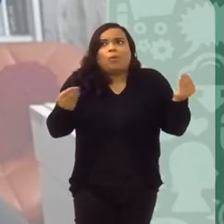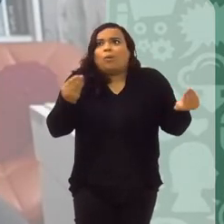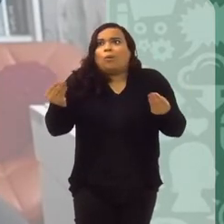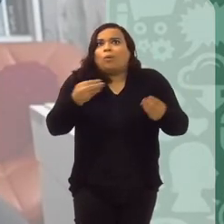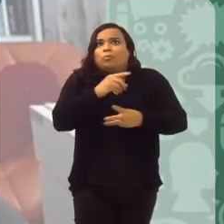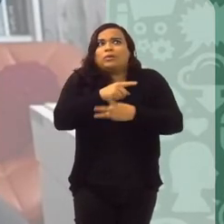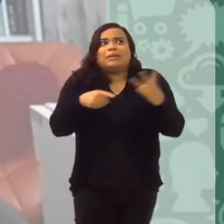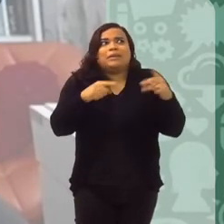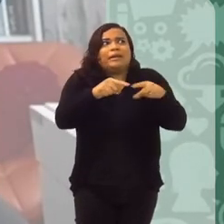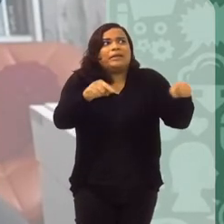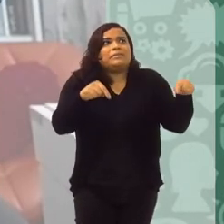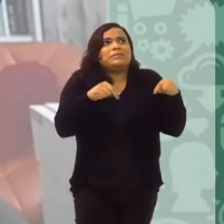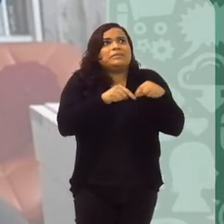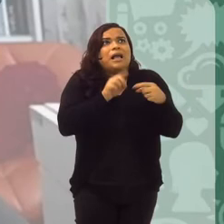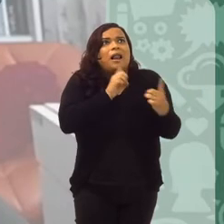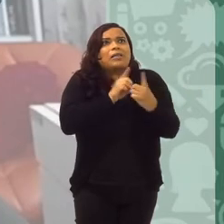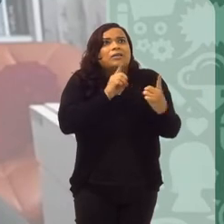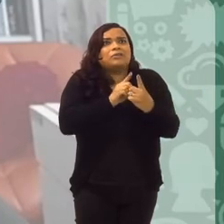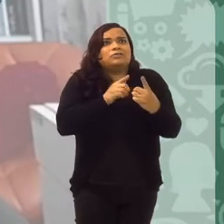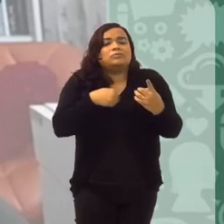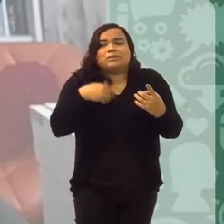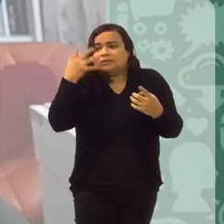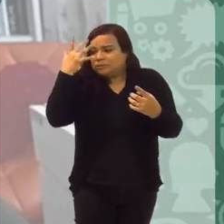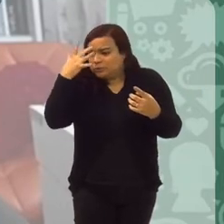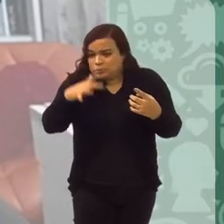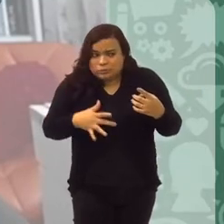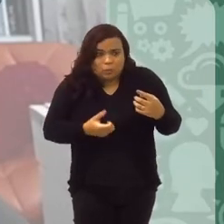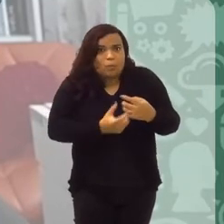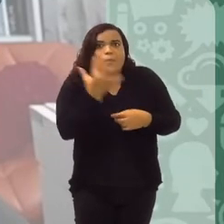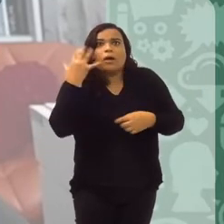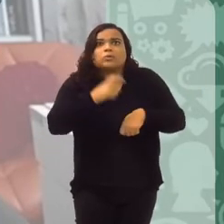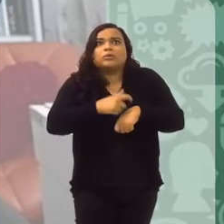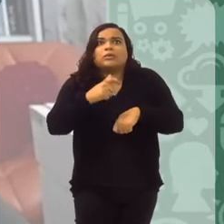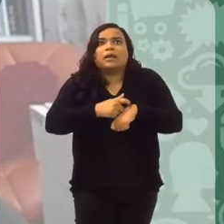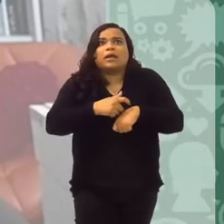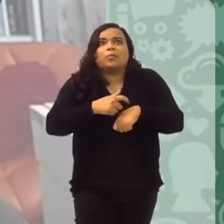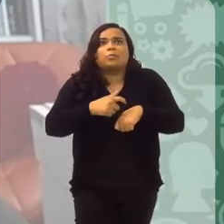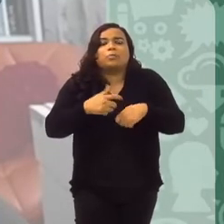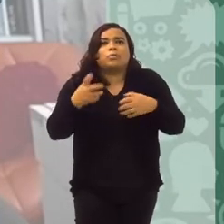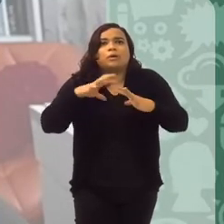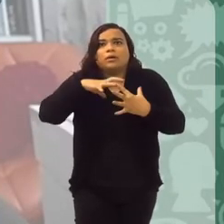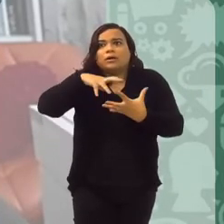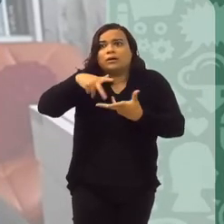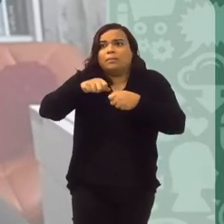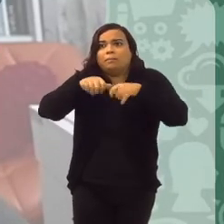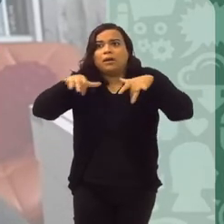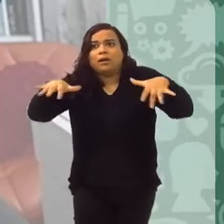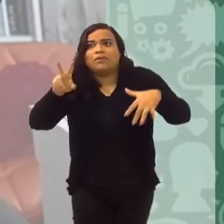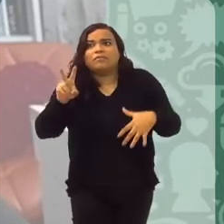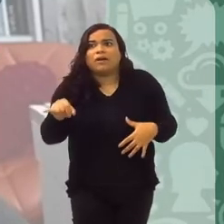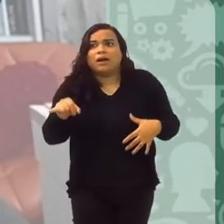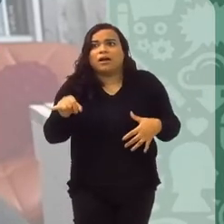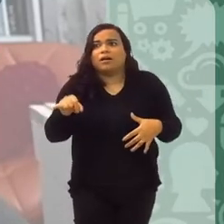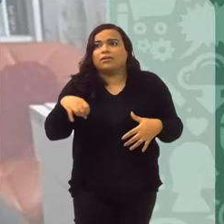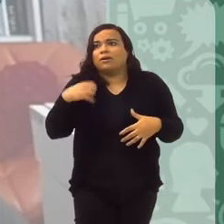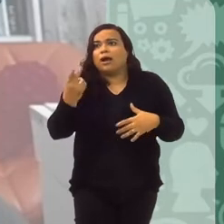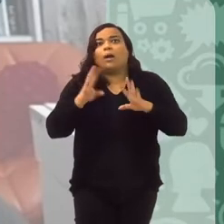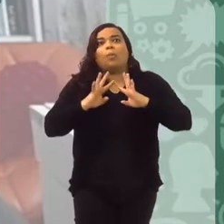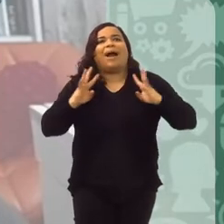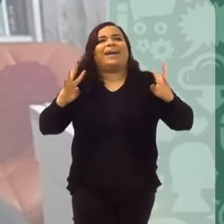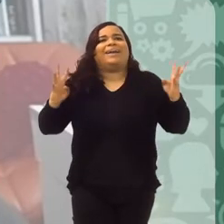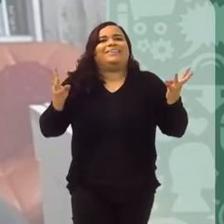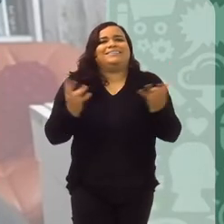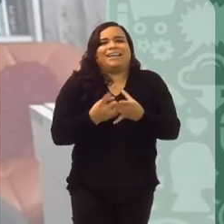o que fazer com os meus 3 consultórios? Porque a gente não tinha noção de quanto tempo a pandemia duraria, ou pelo menos